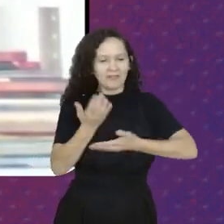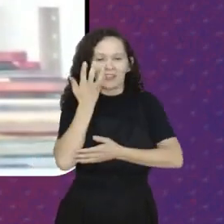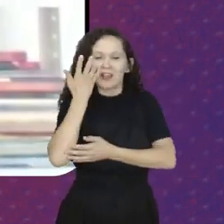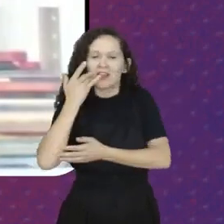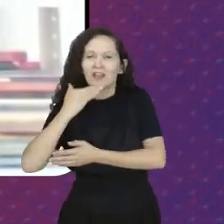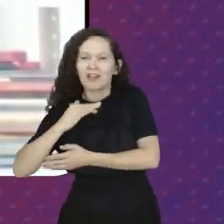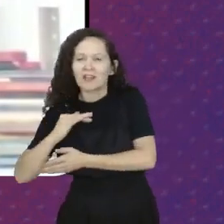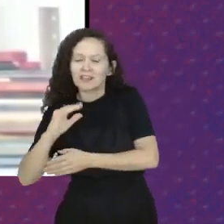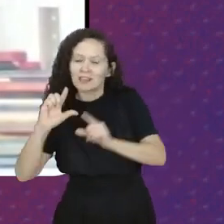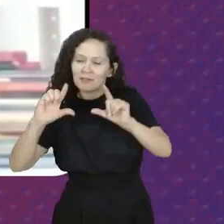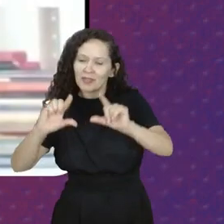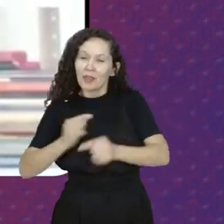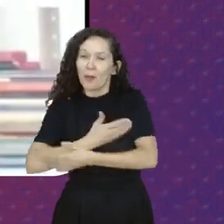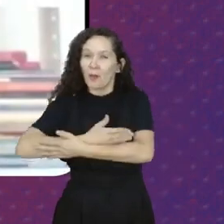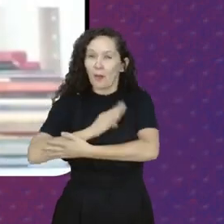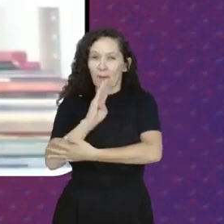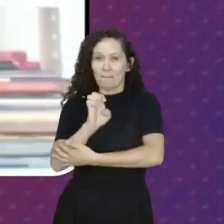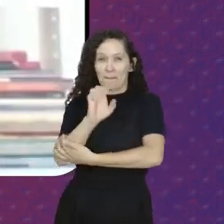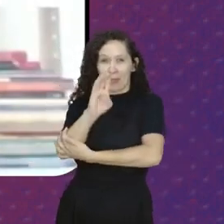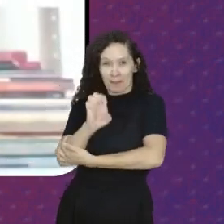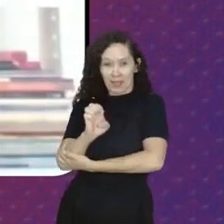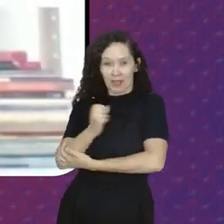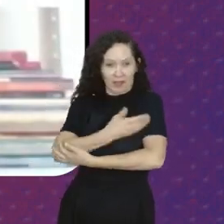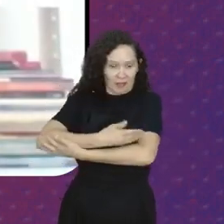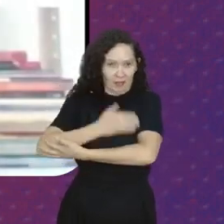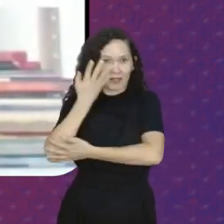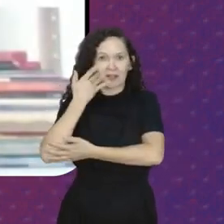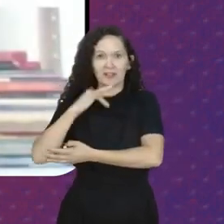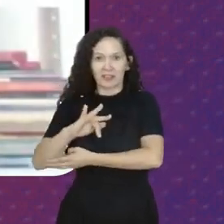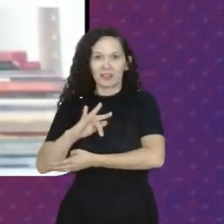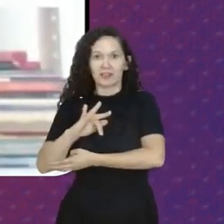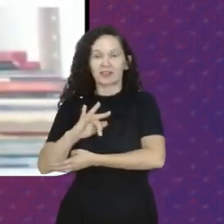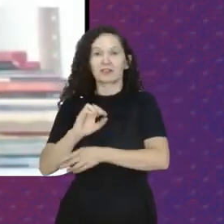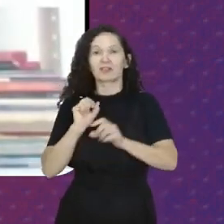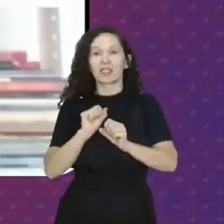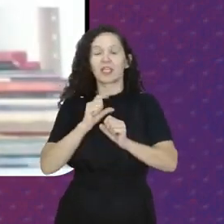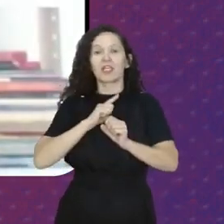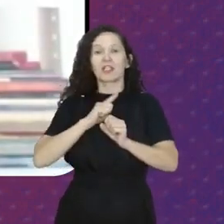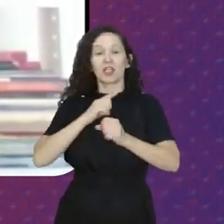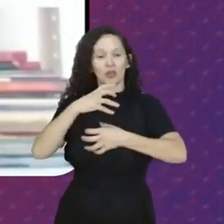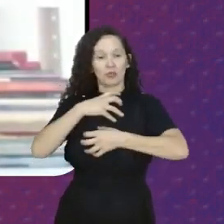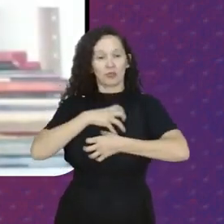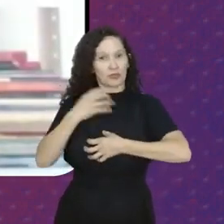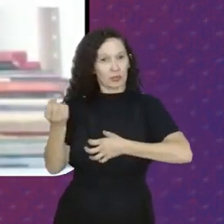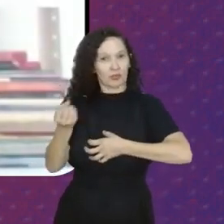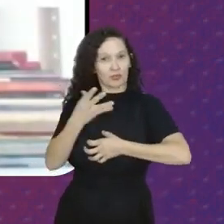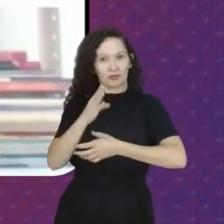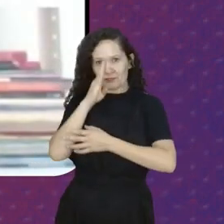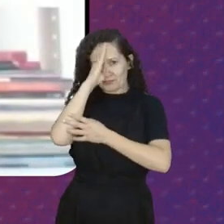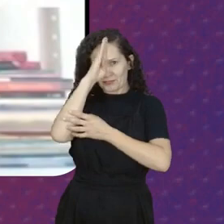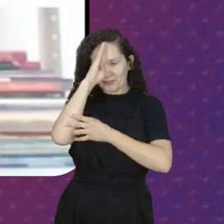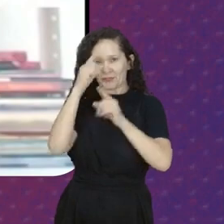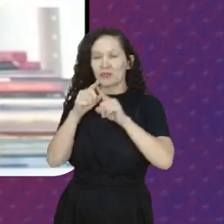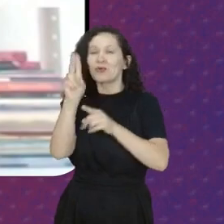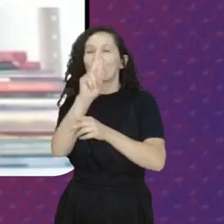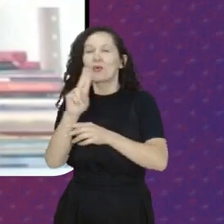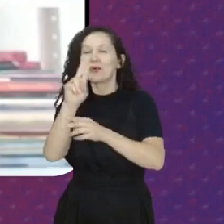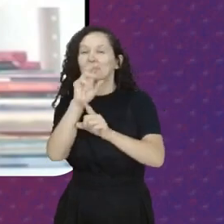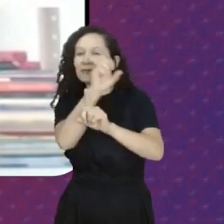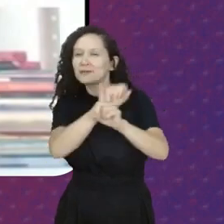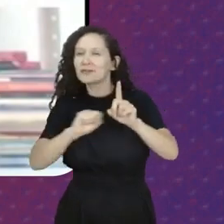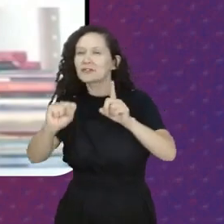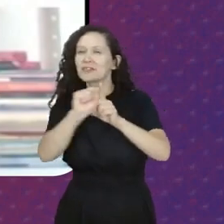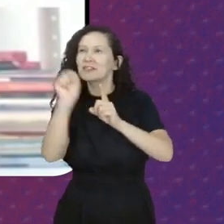criança pequena, dos bebês e das crianças pequenas, assume formas novas, principalmente com o uso